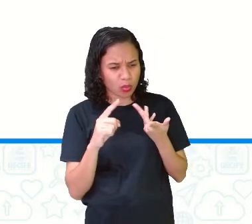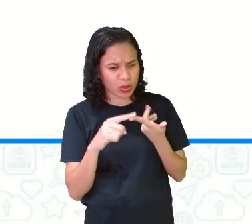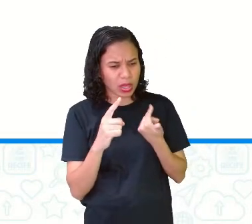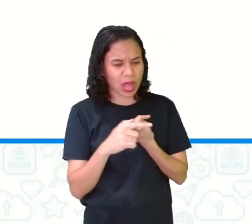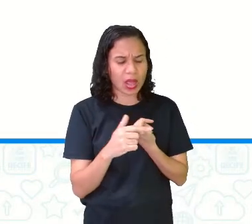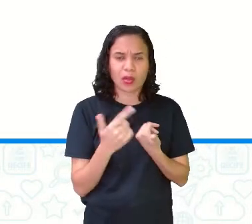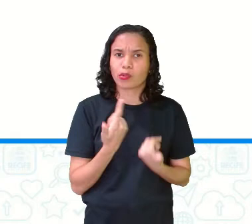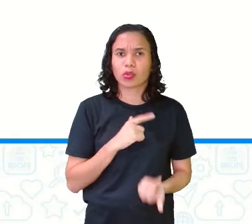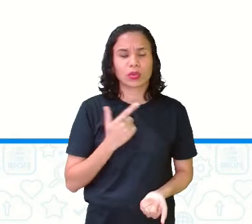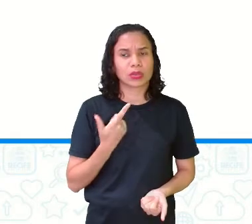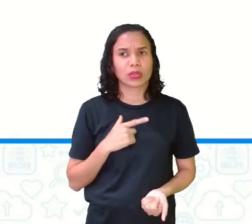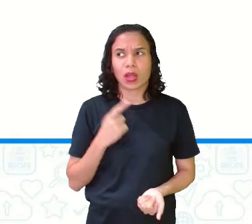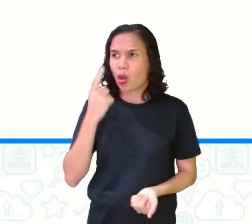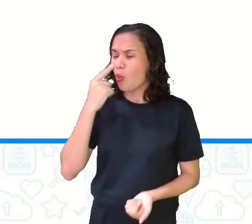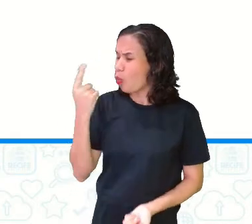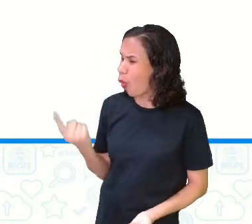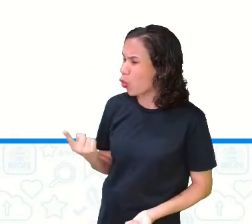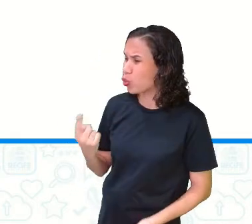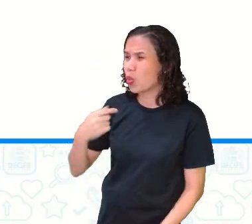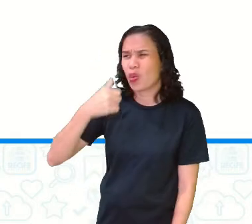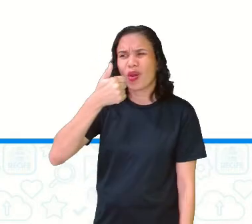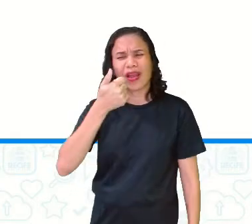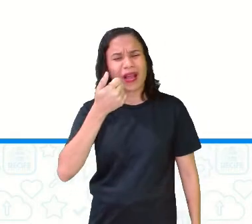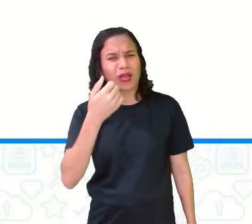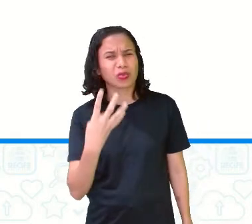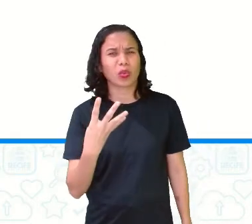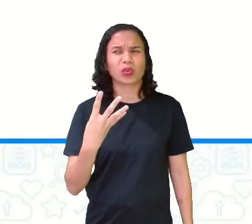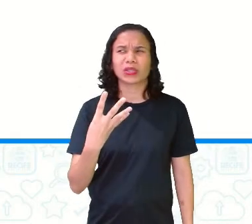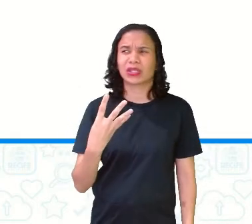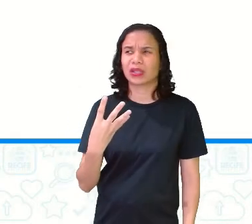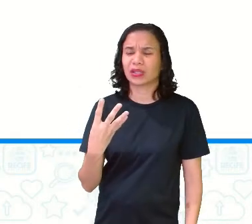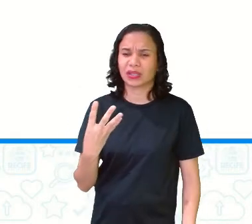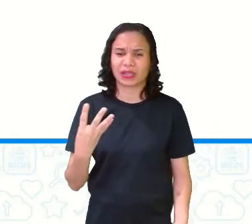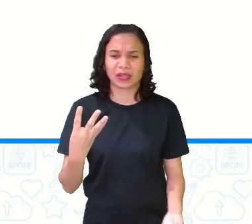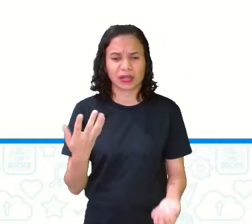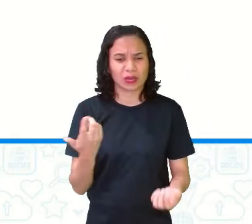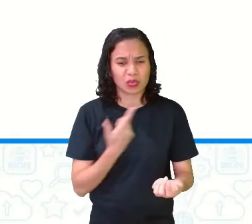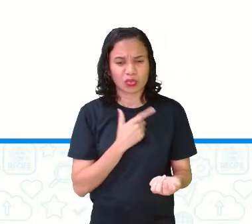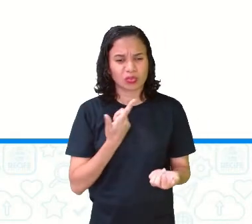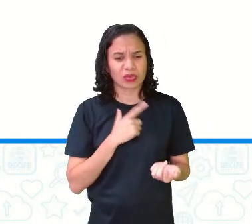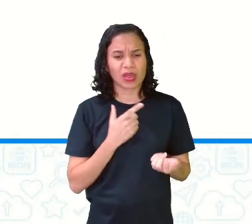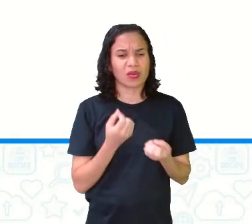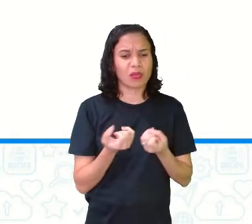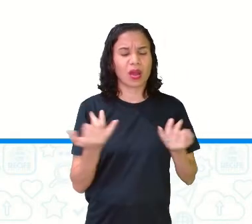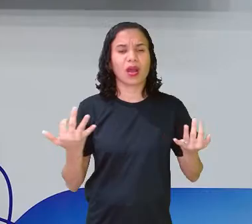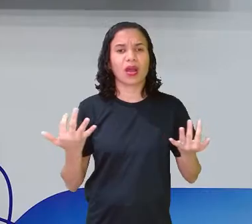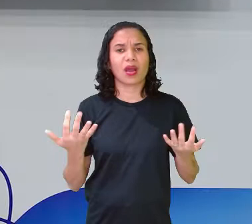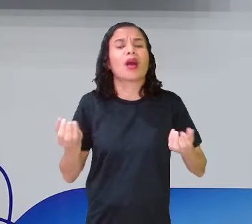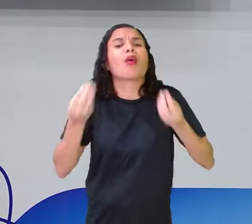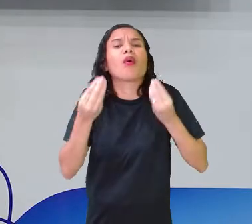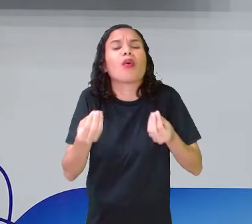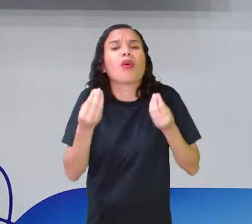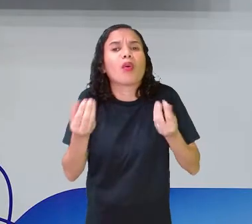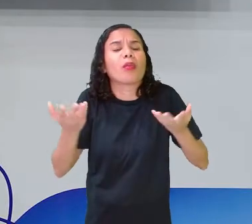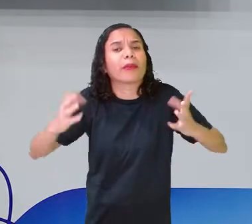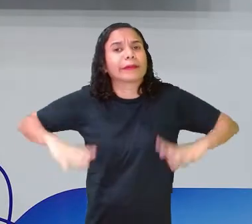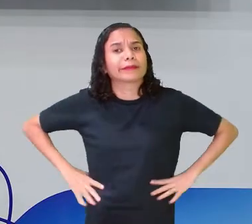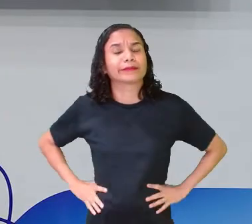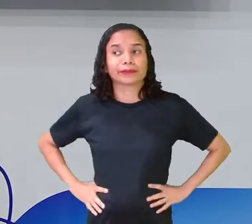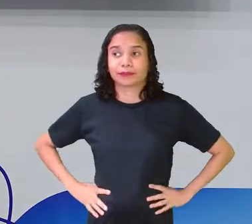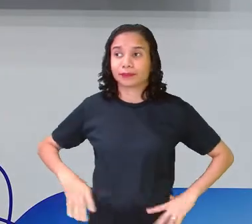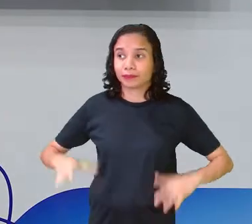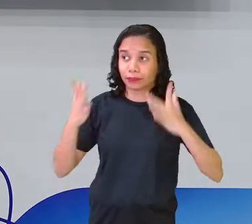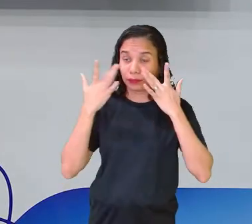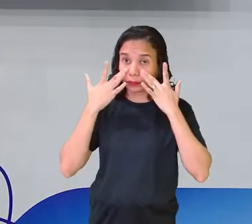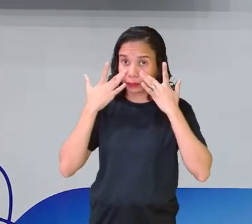e não deu não. E aquele? 14 centímetros, não tem o número de lados, professor. E agora? Presta